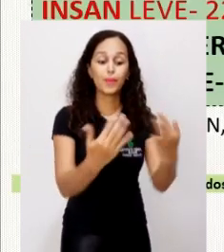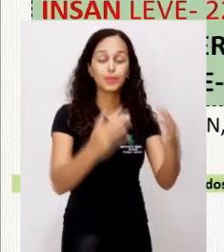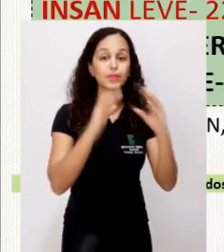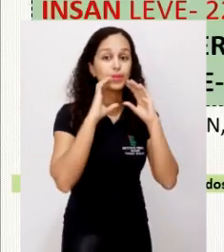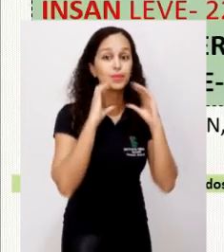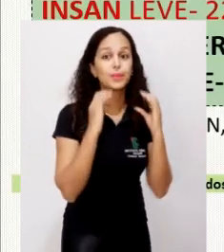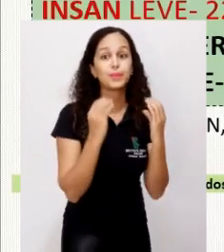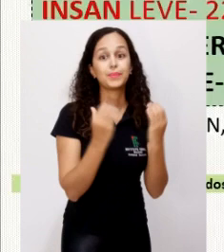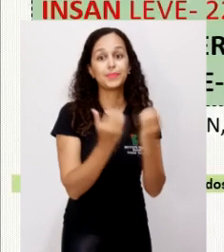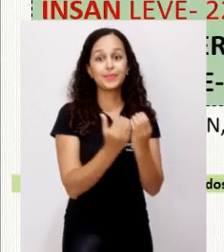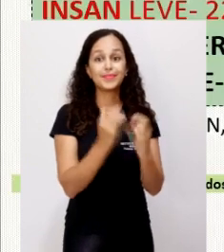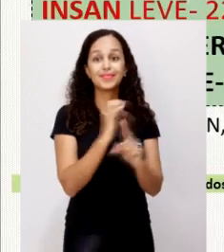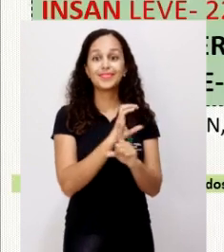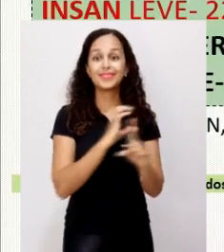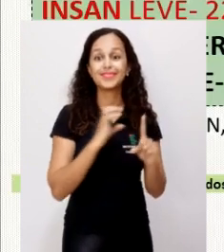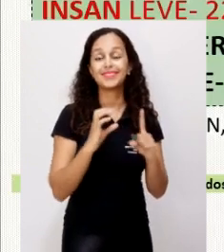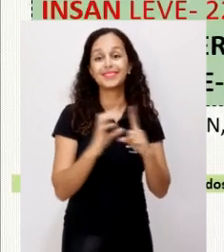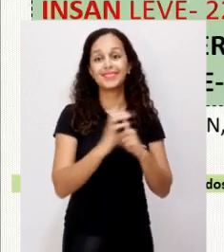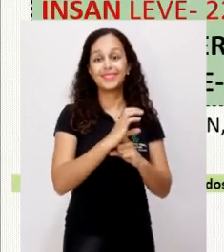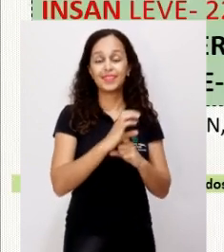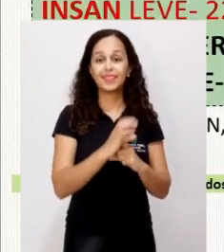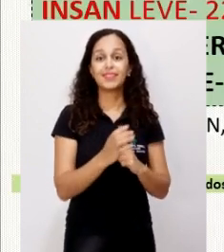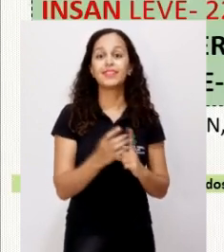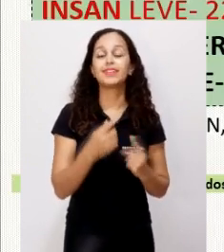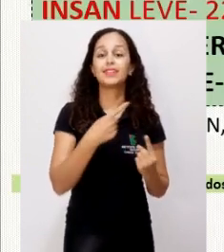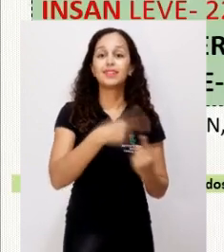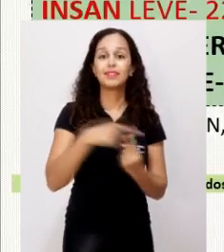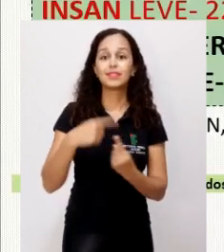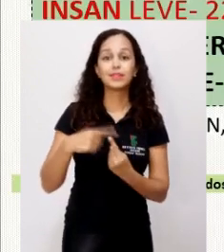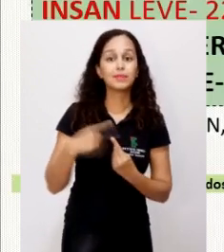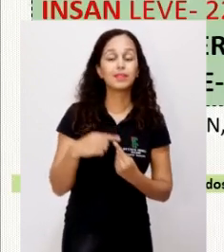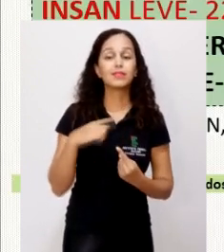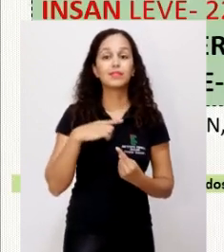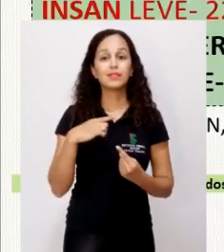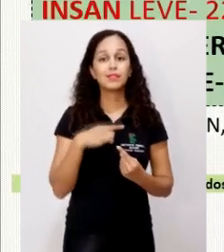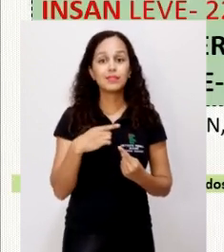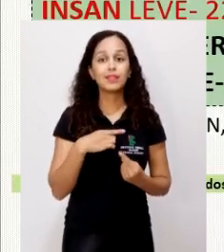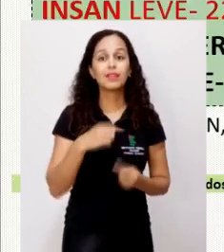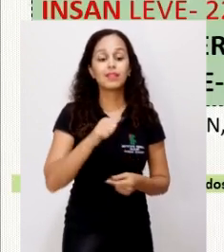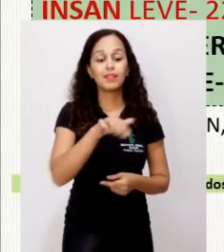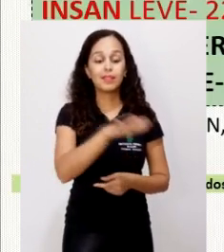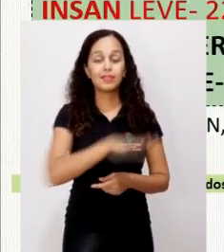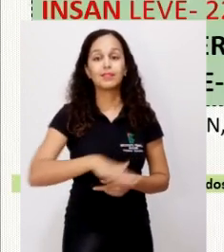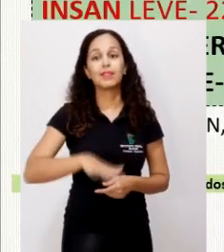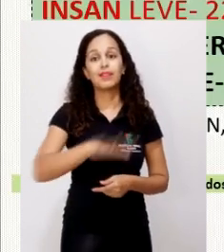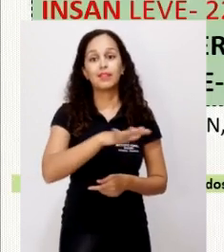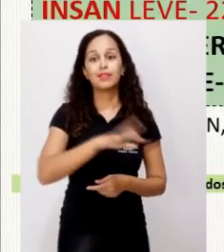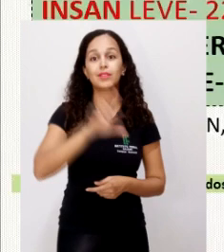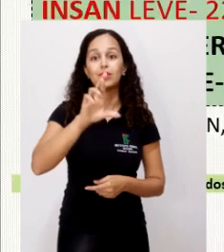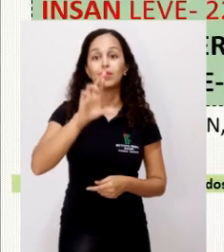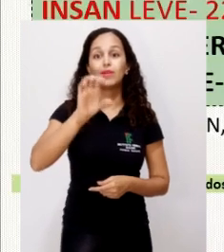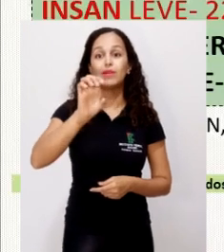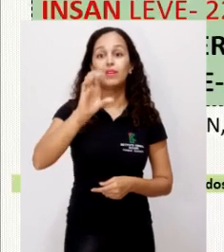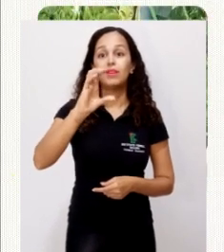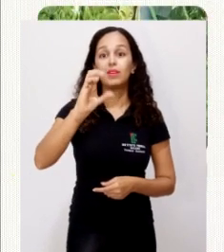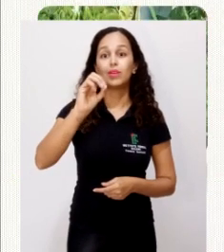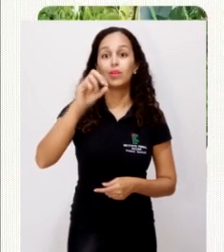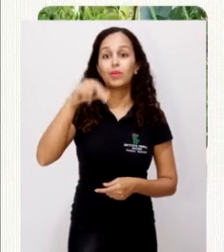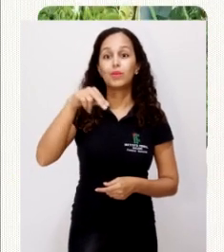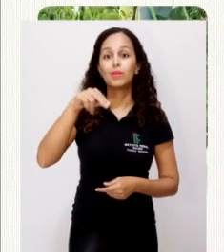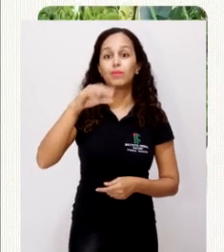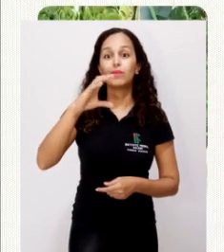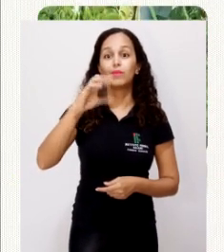o que a gente tem disponível de espécies vegetais na localidade, especificamente do Recôncavo